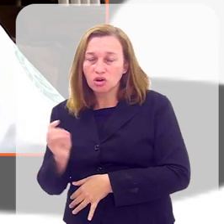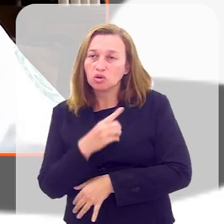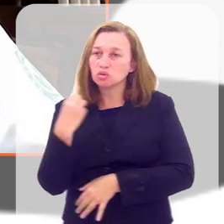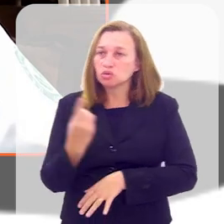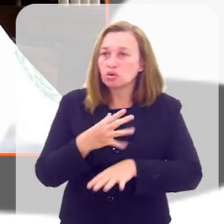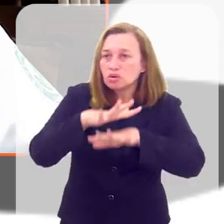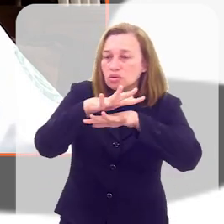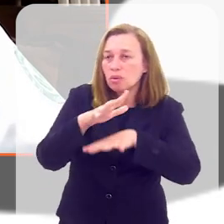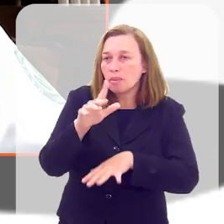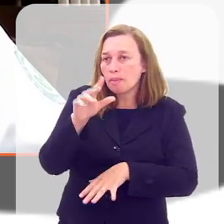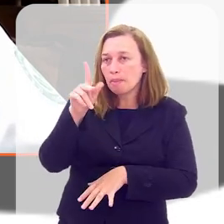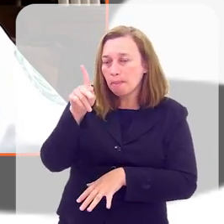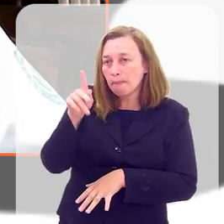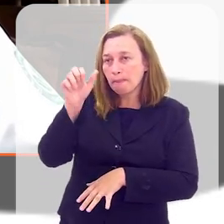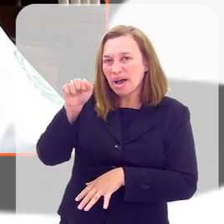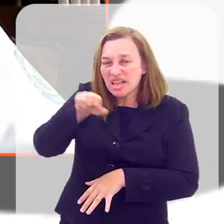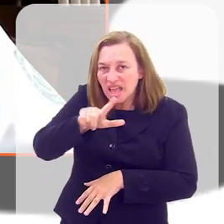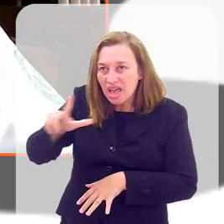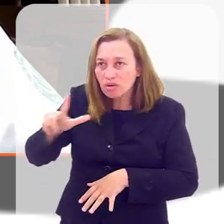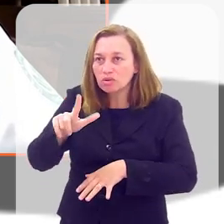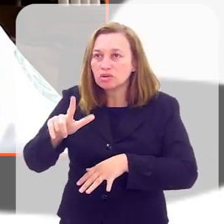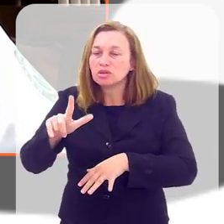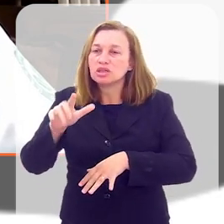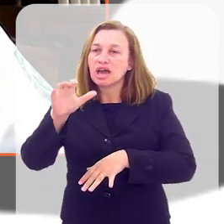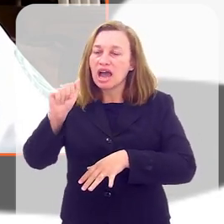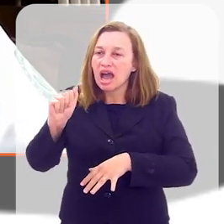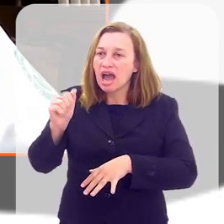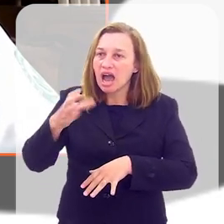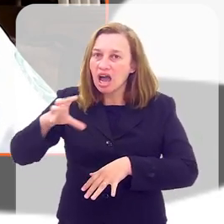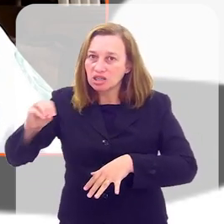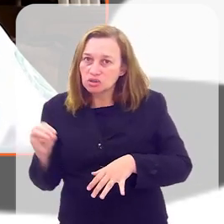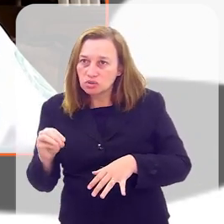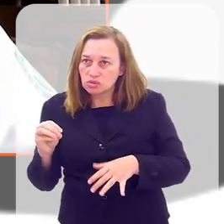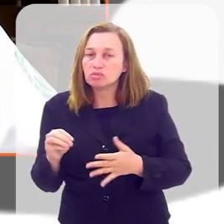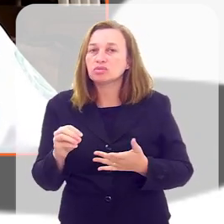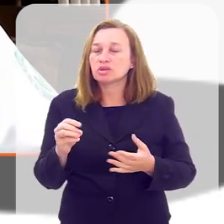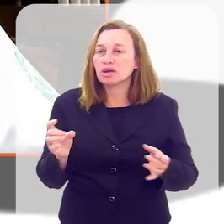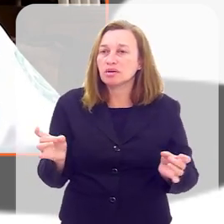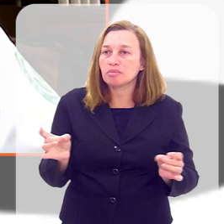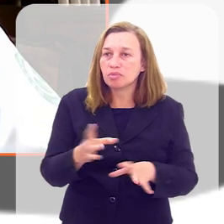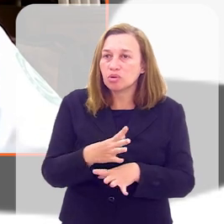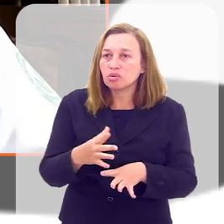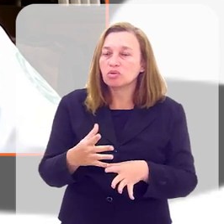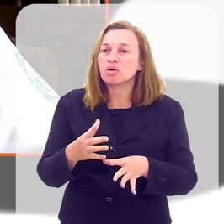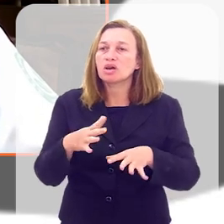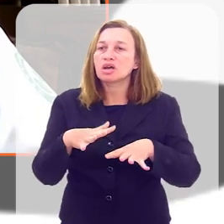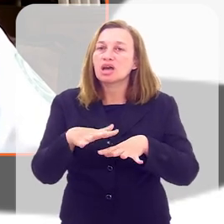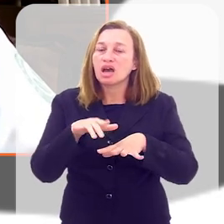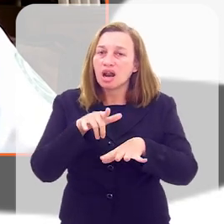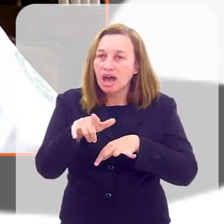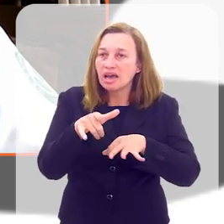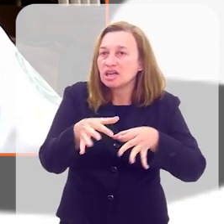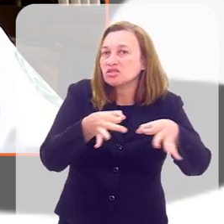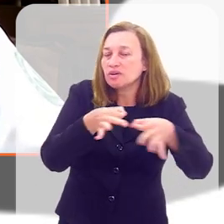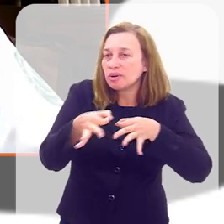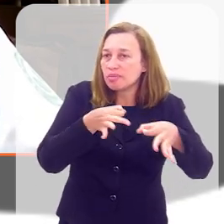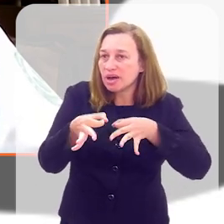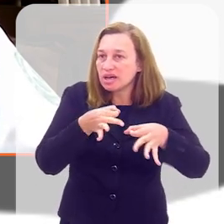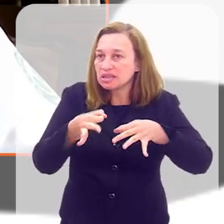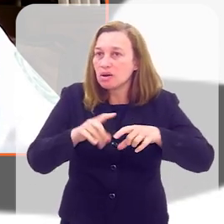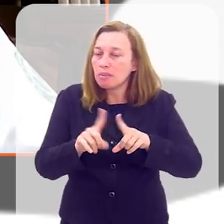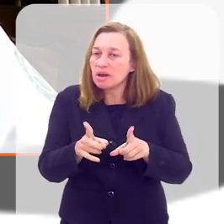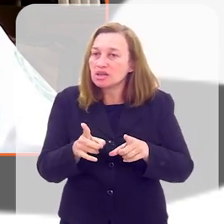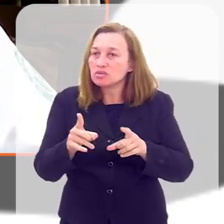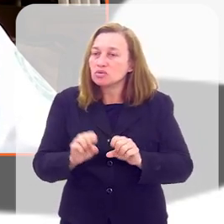o nosso painel ele sai da fábrica o painel de Aço seco né instalações as instalações são feitas no canteiro